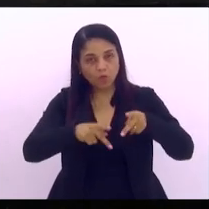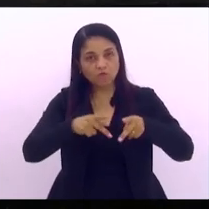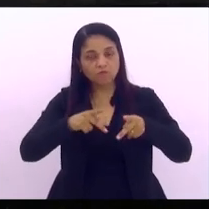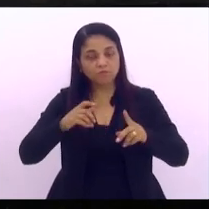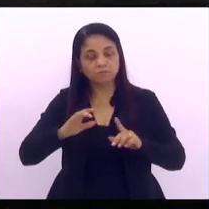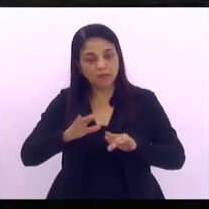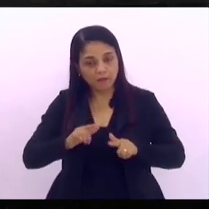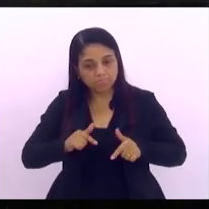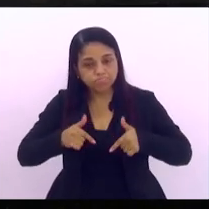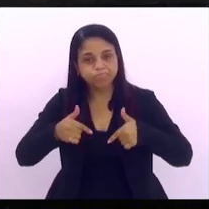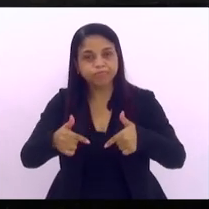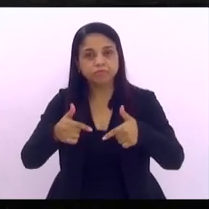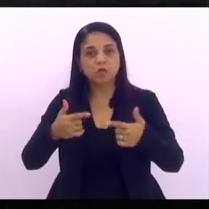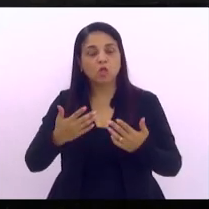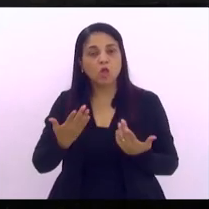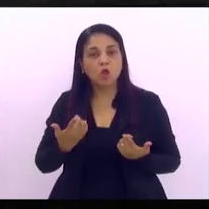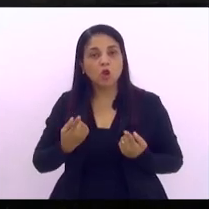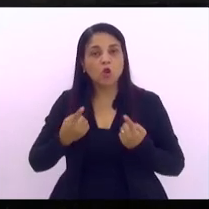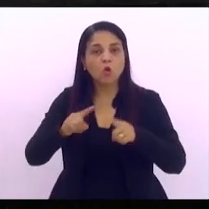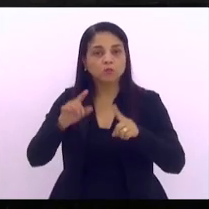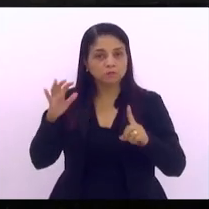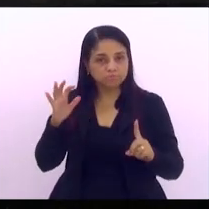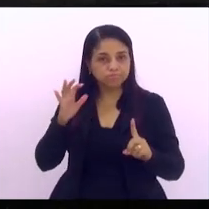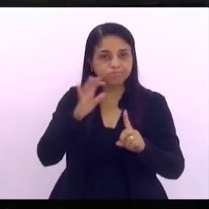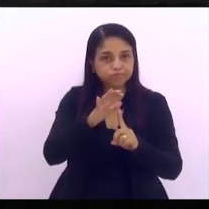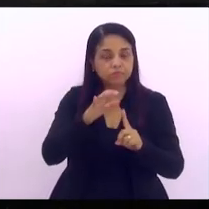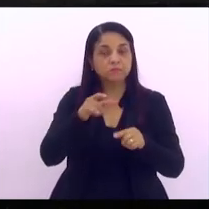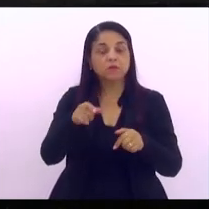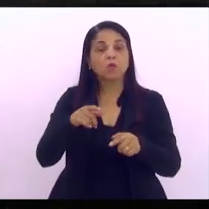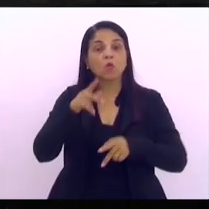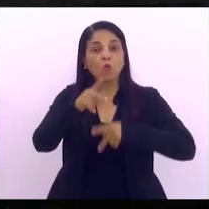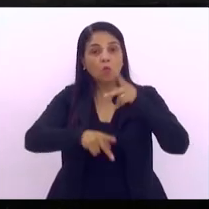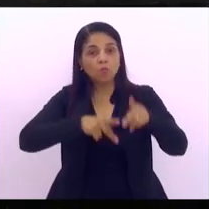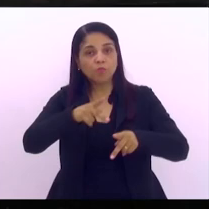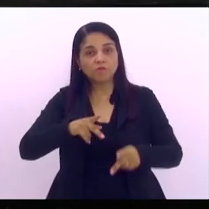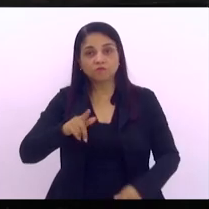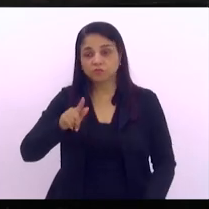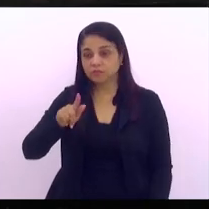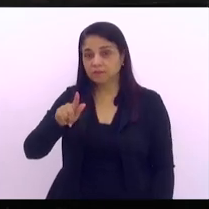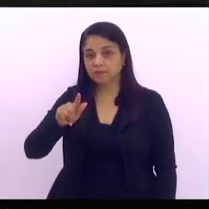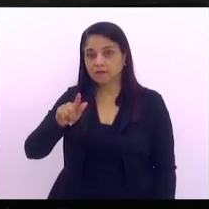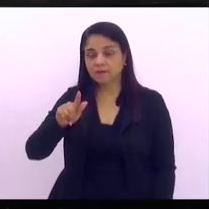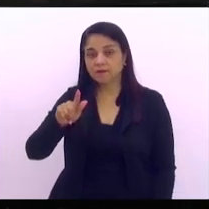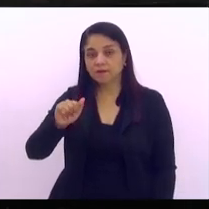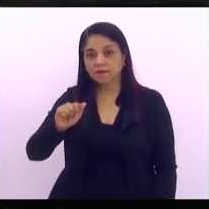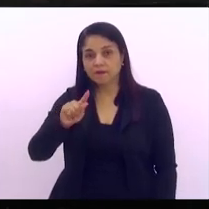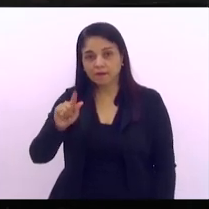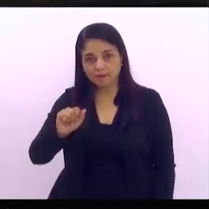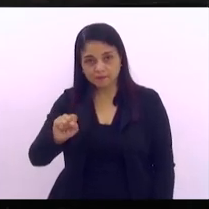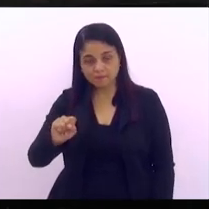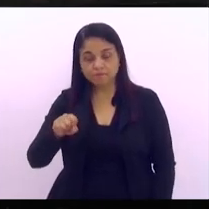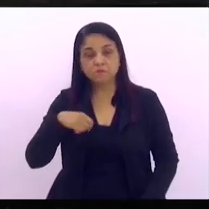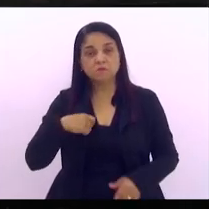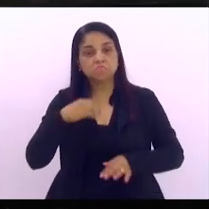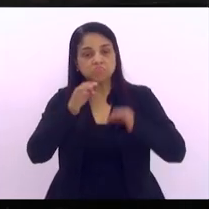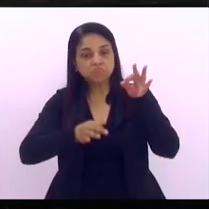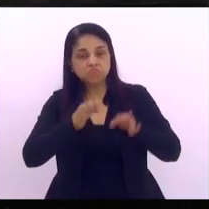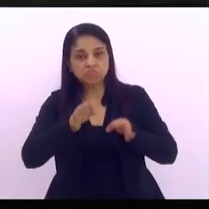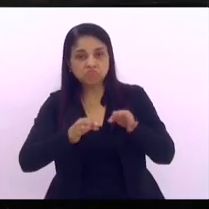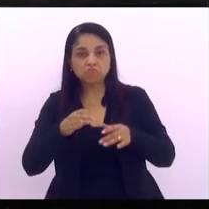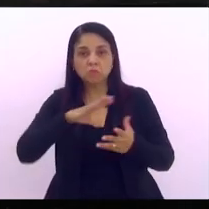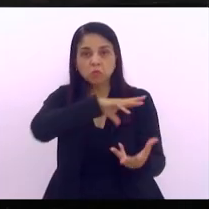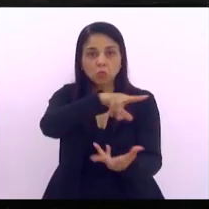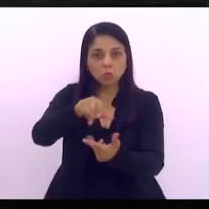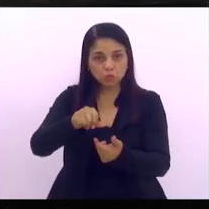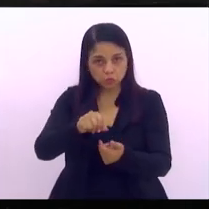opressão. Ao povo de Gaza, vocês são exemplo de resiliência para todos e todas que lutam por um mundo mais justo. Ou